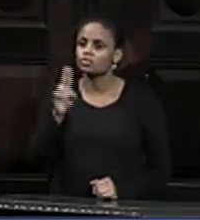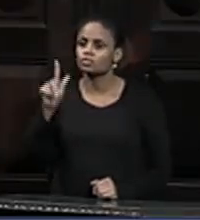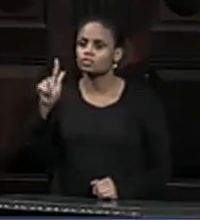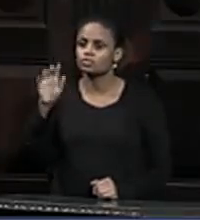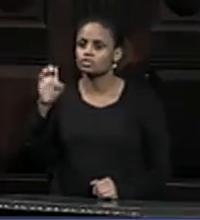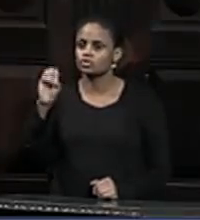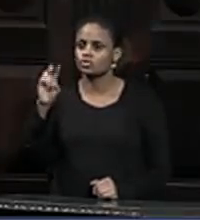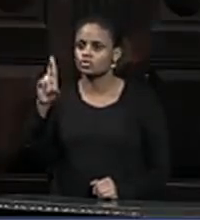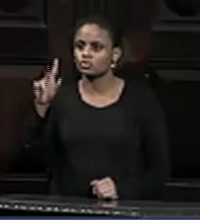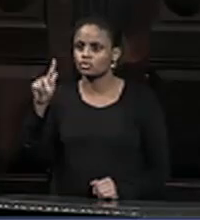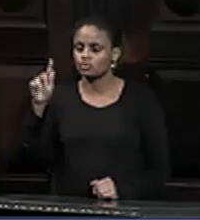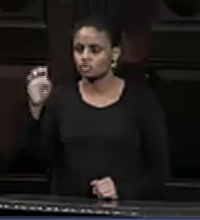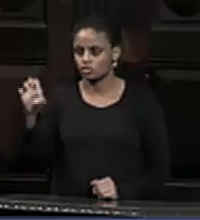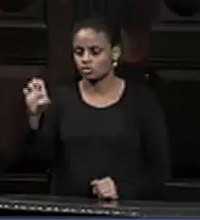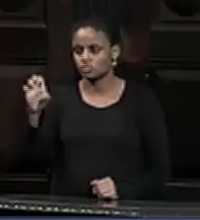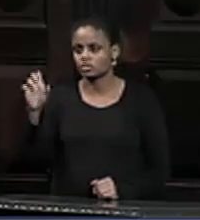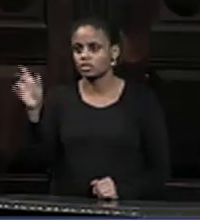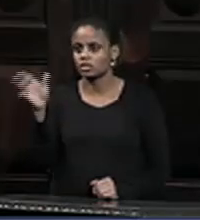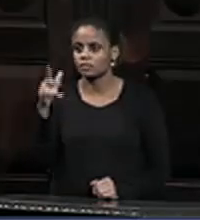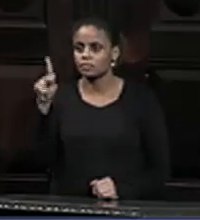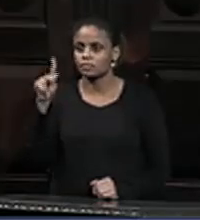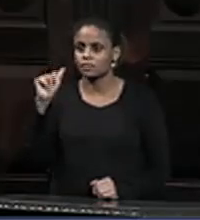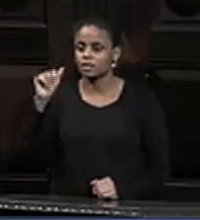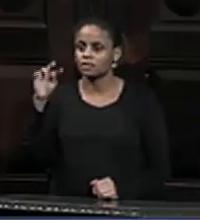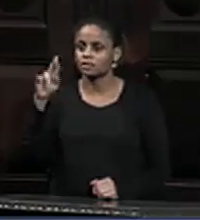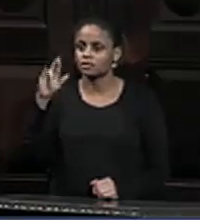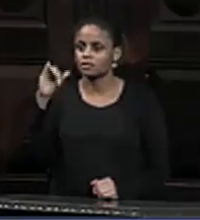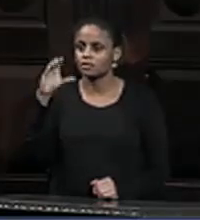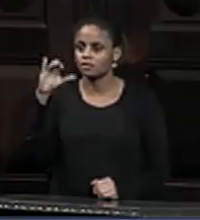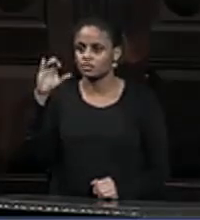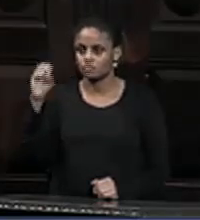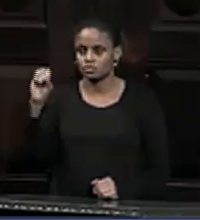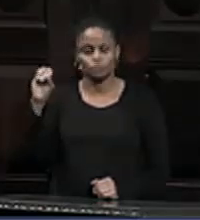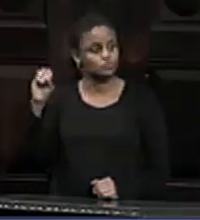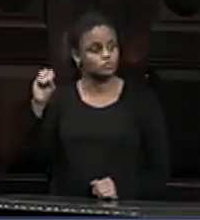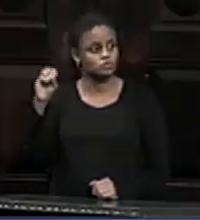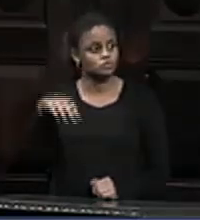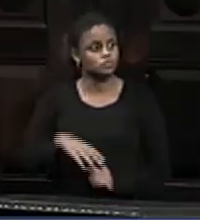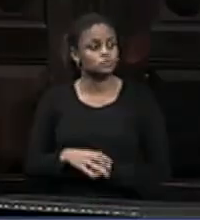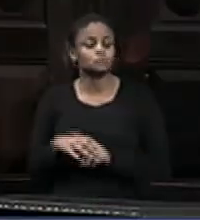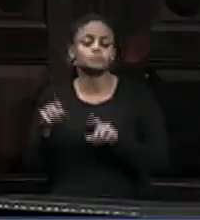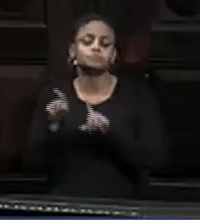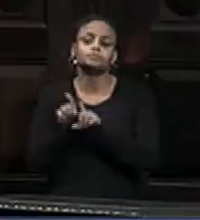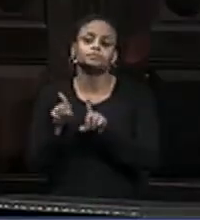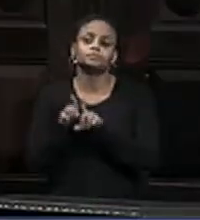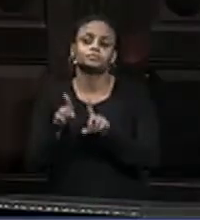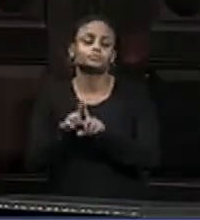Patrícia Pessoa, está aqui. Mas tem